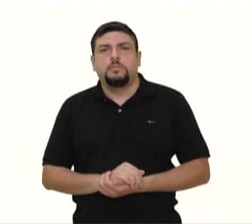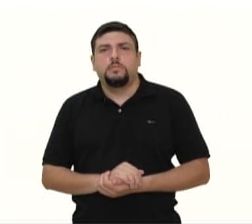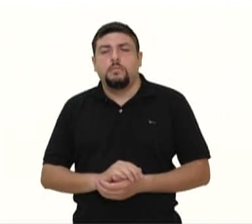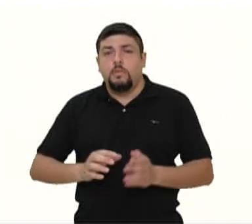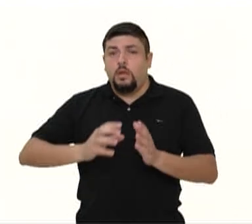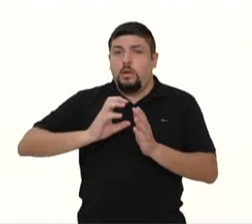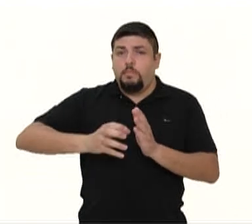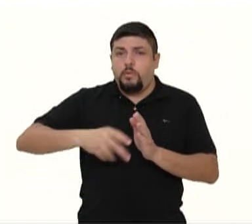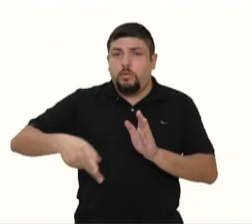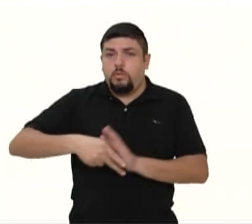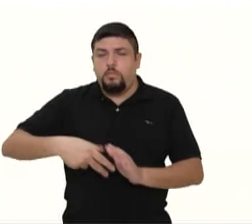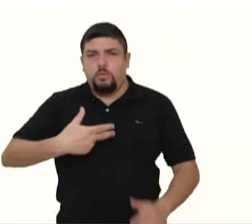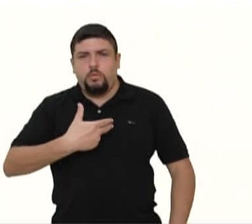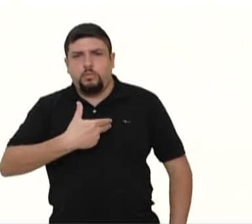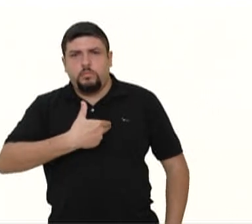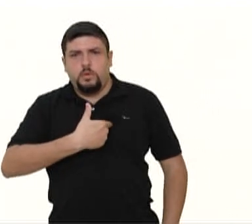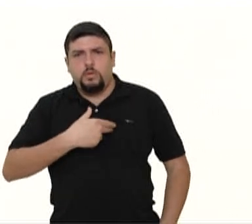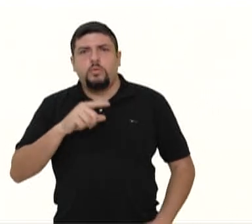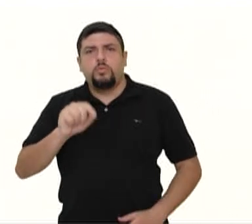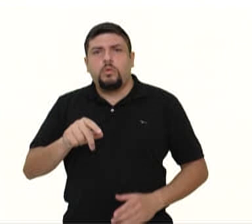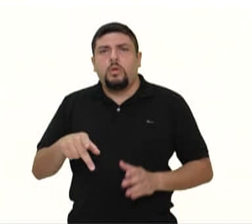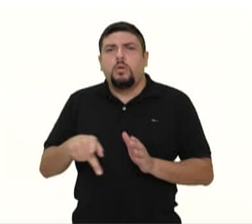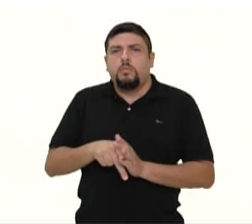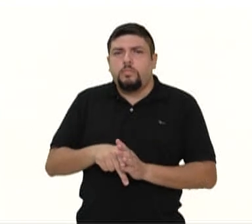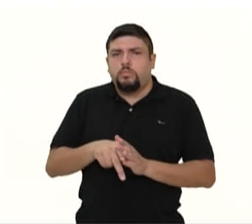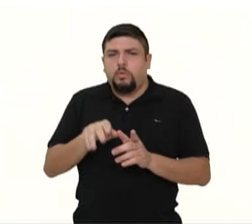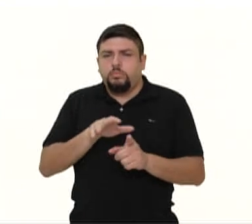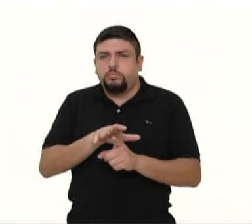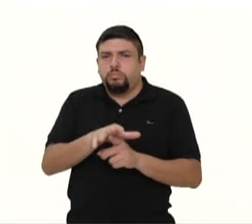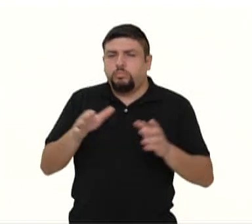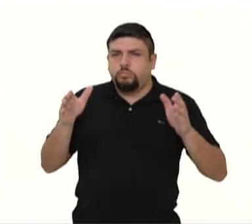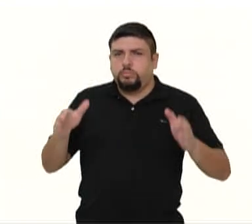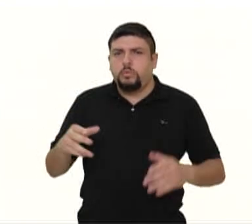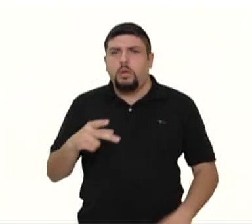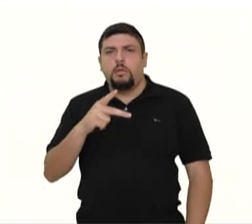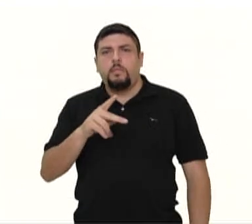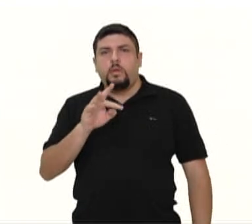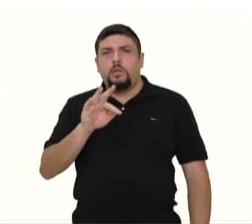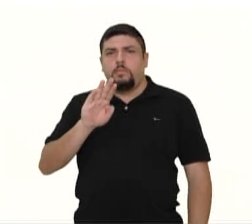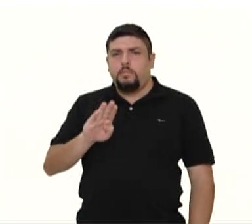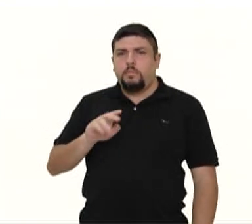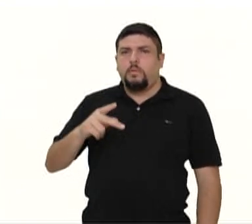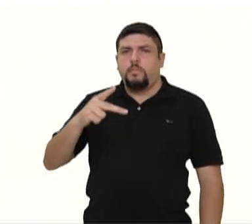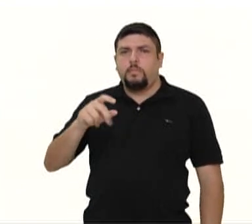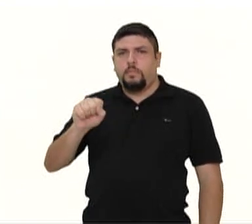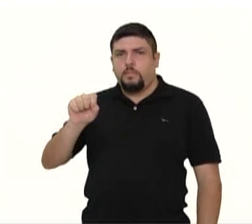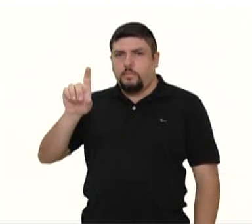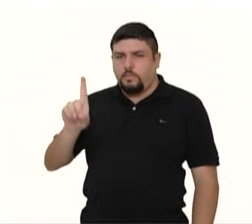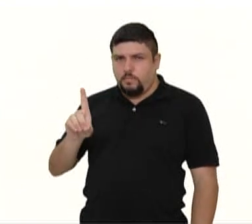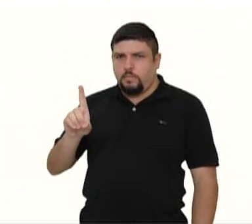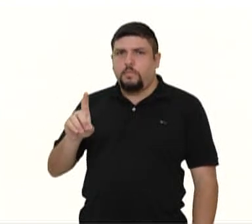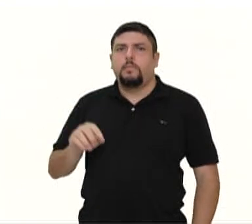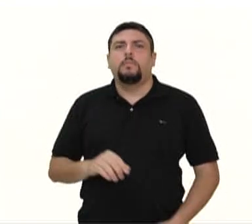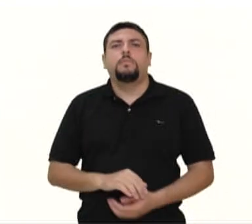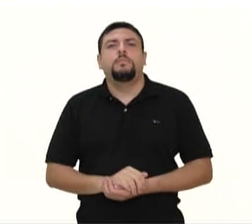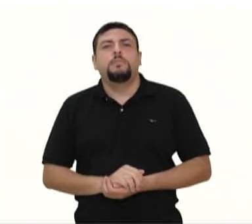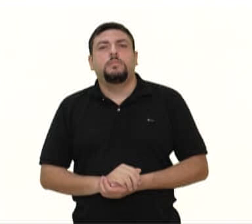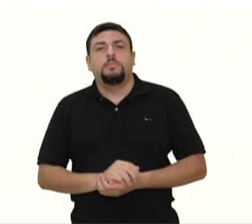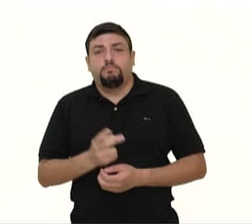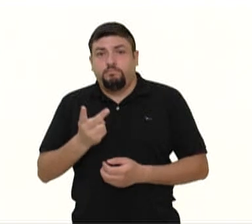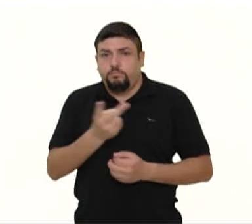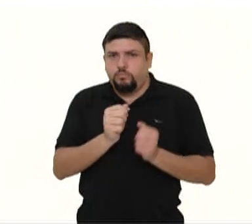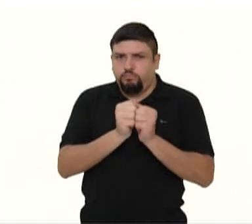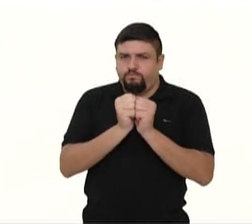varguistas que dominaram o quadro político do populismo foram o PTB e o PSD. Fizeram a dobradinha aí durante todo o